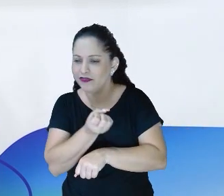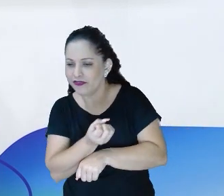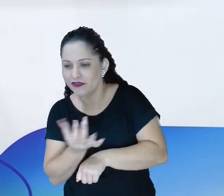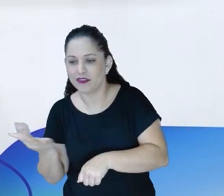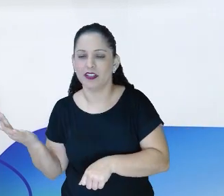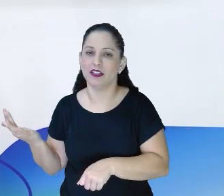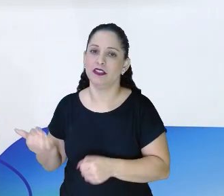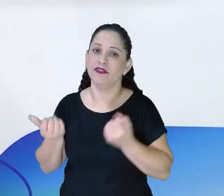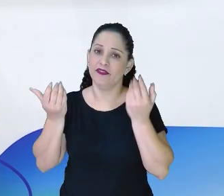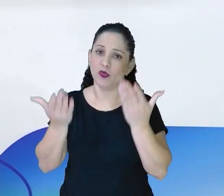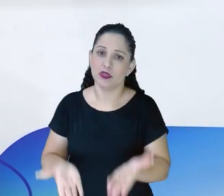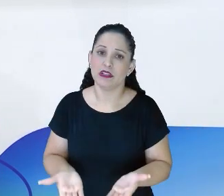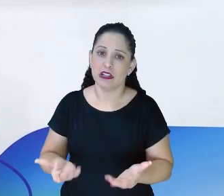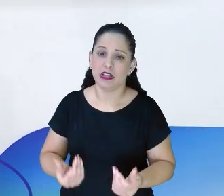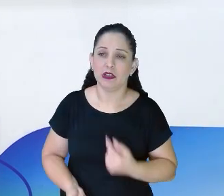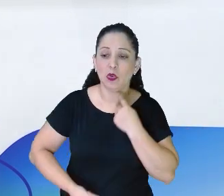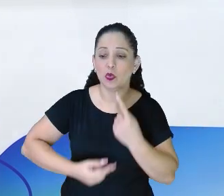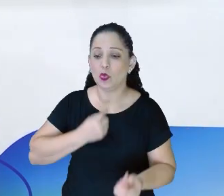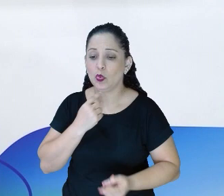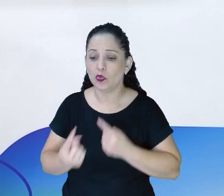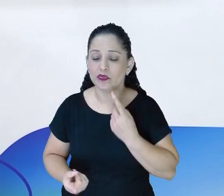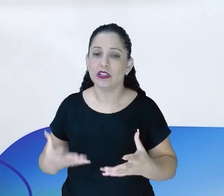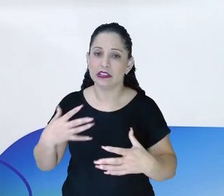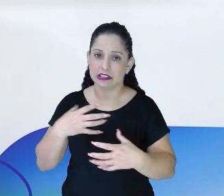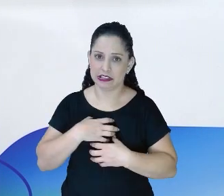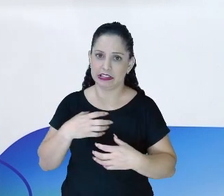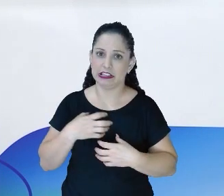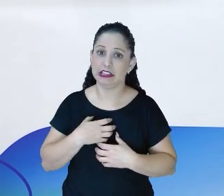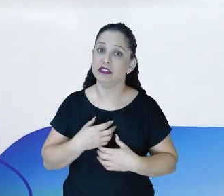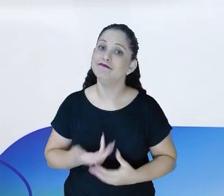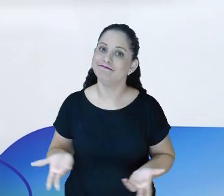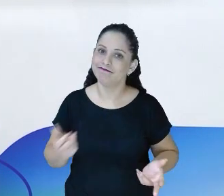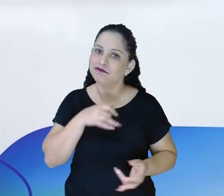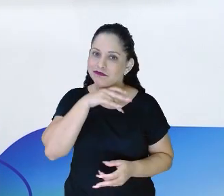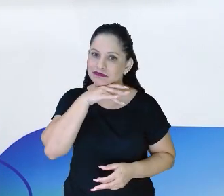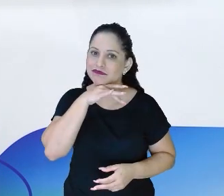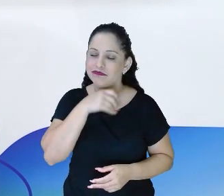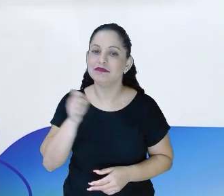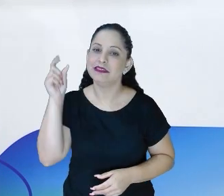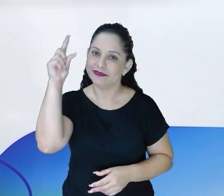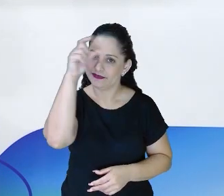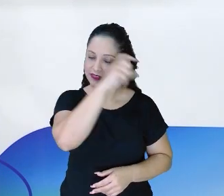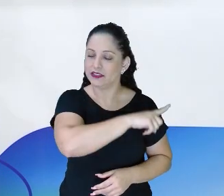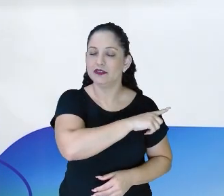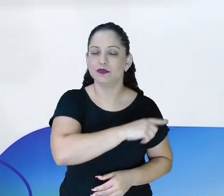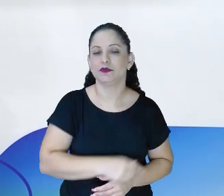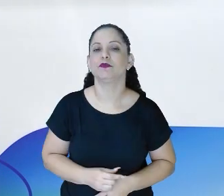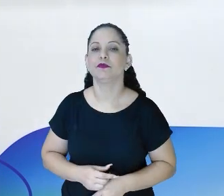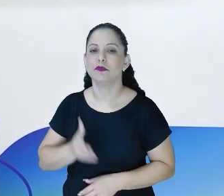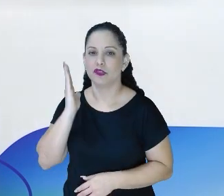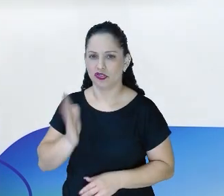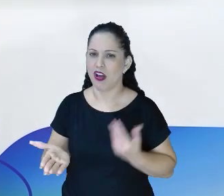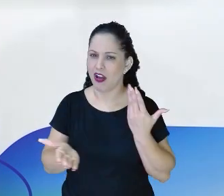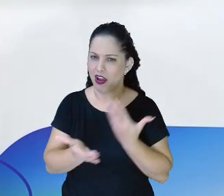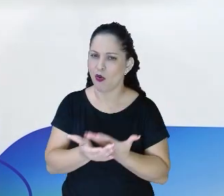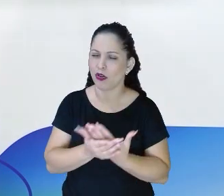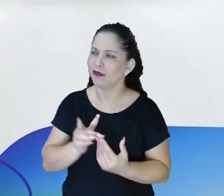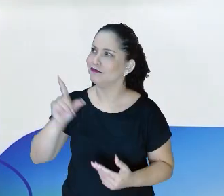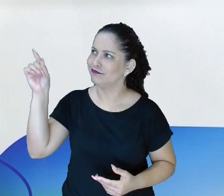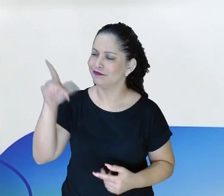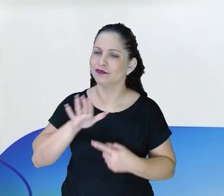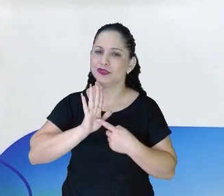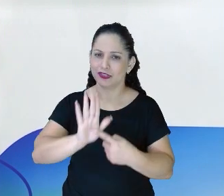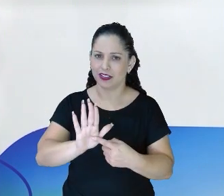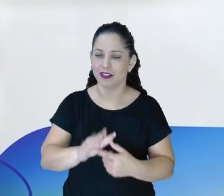não tem domínio, vai sentir um pouco de dificuldade. Então, foca em multiplicação também. Já tivemos essa aula.